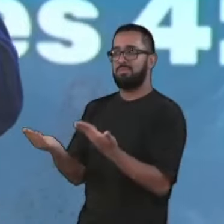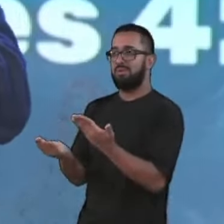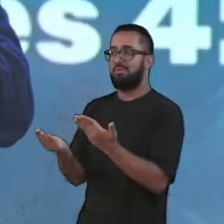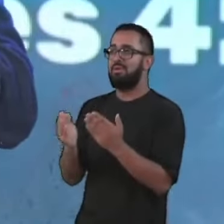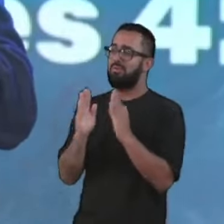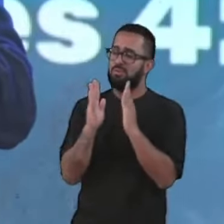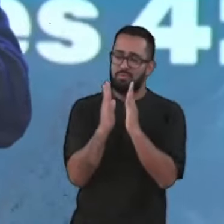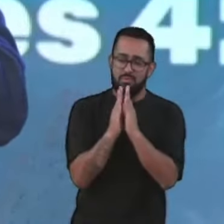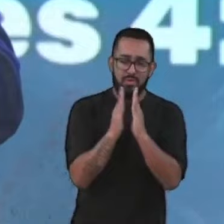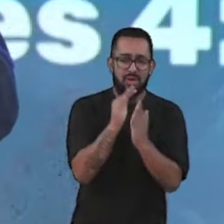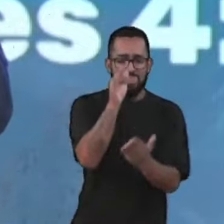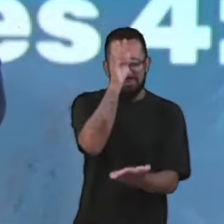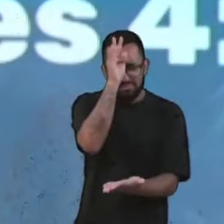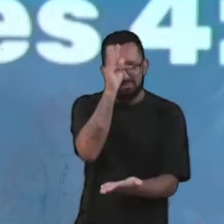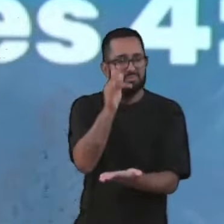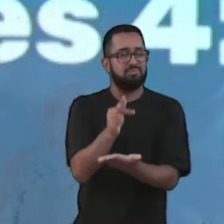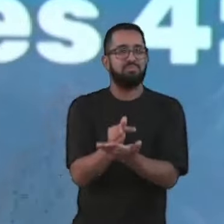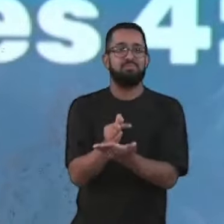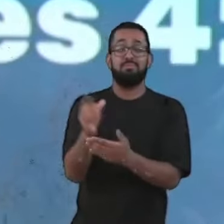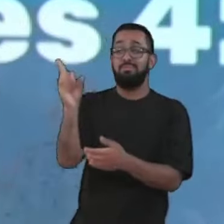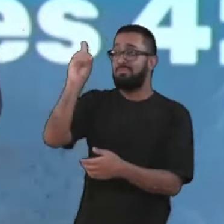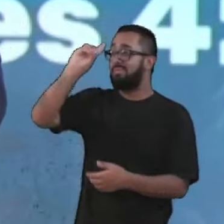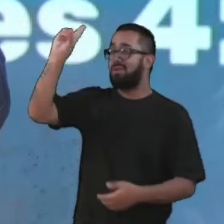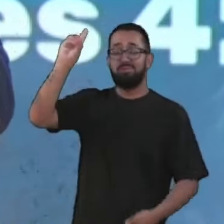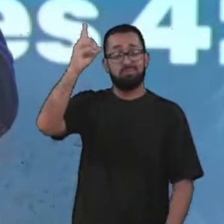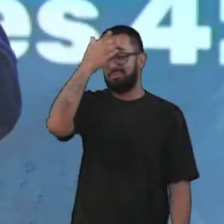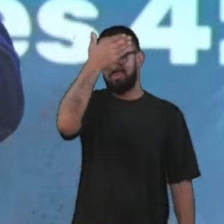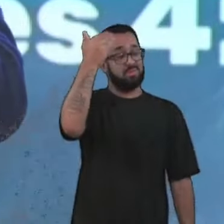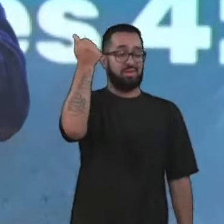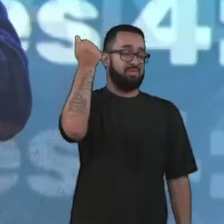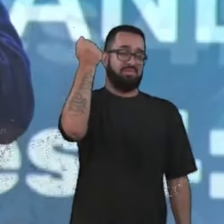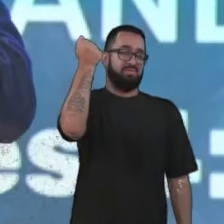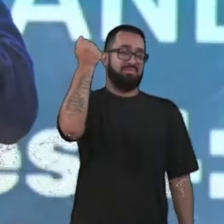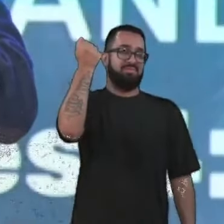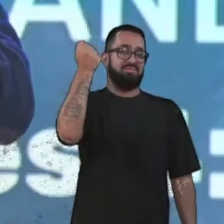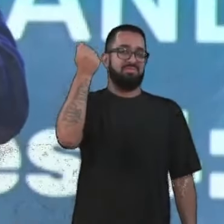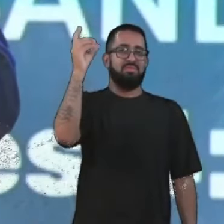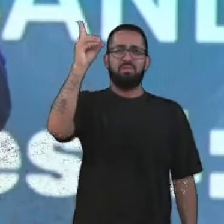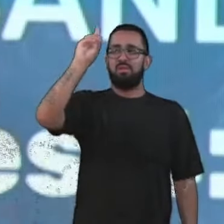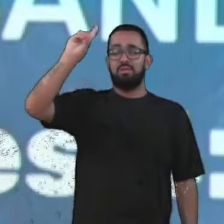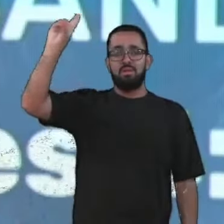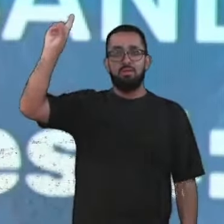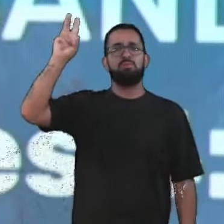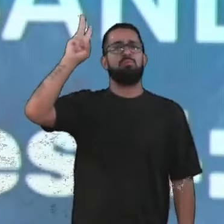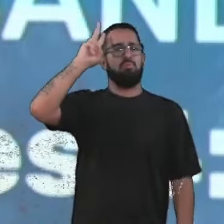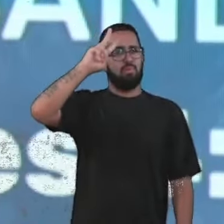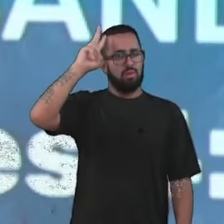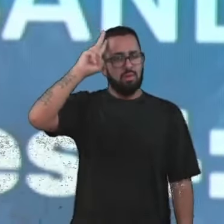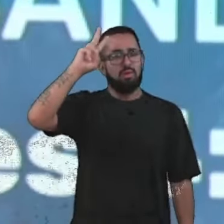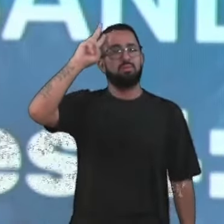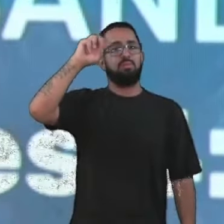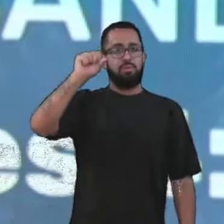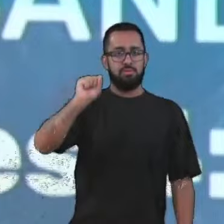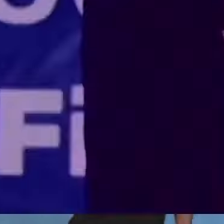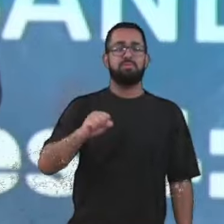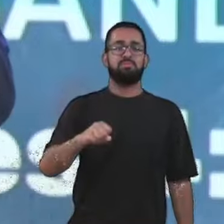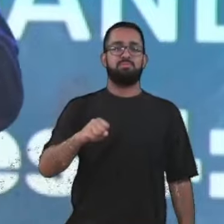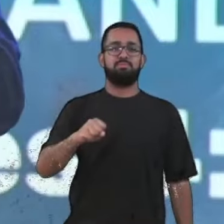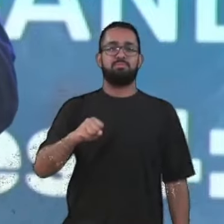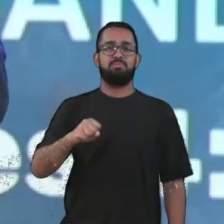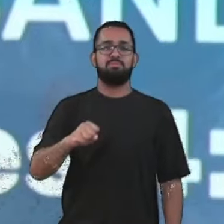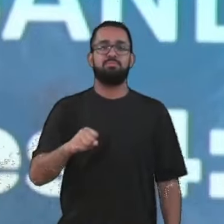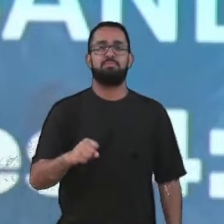adaptar. Aprendi a me adaptar a toda e qualquer circunstância. Aprendi o segredo de viver contente em toda e qualquer